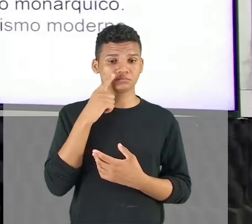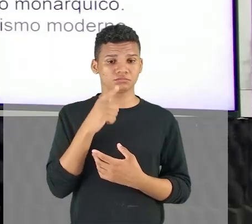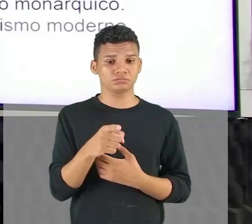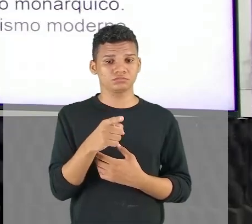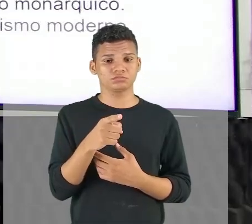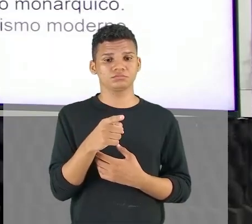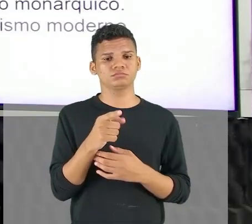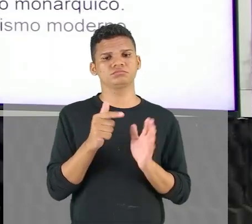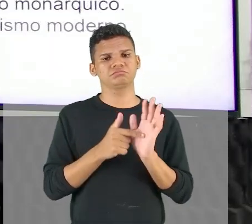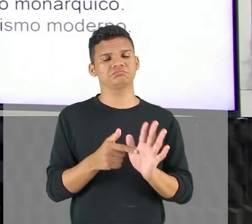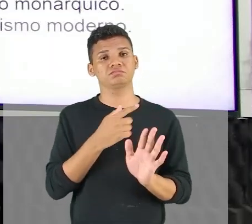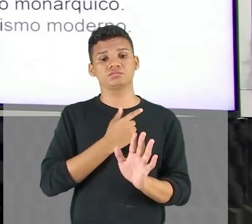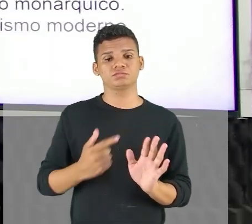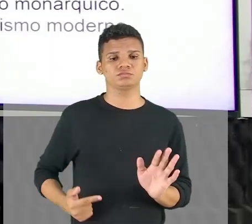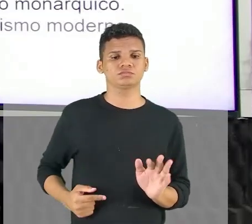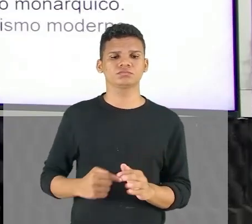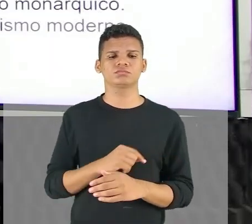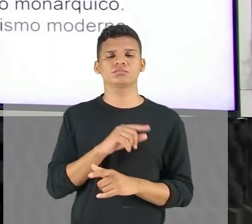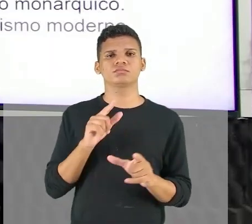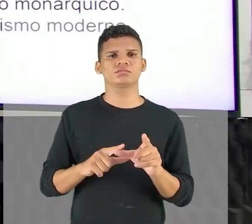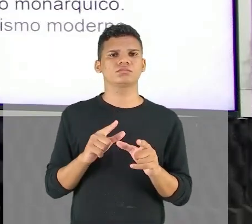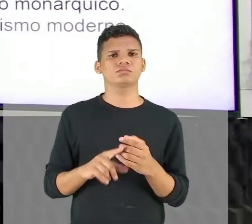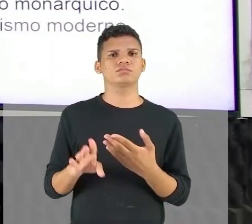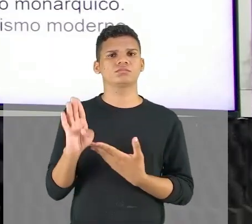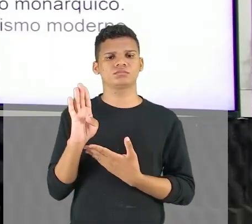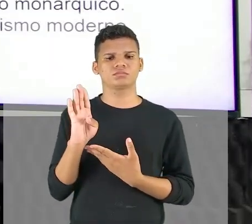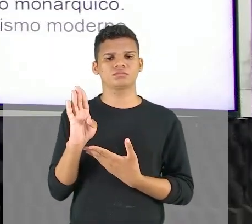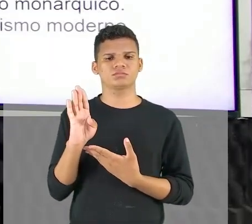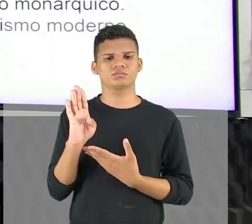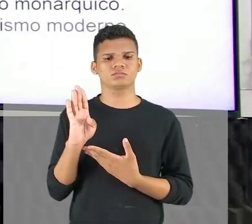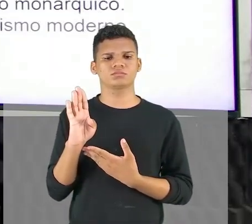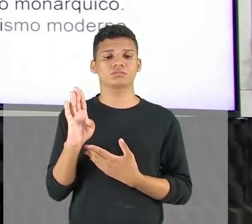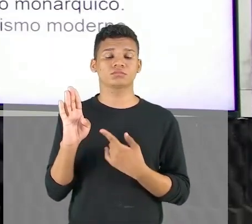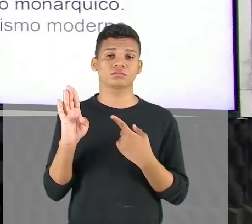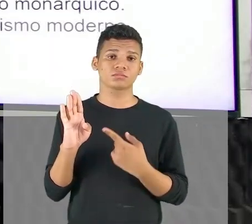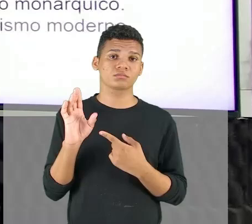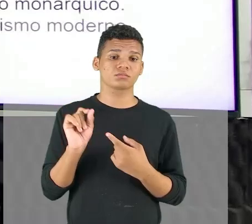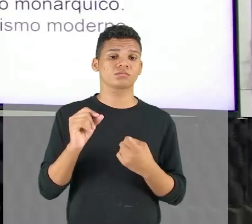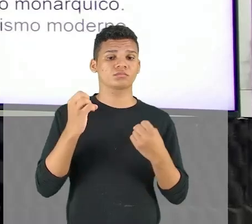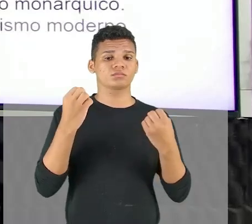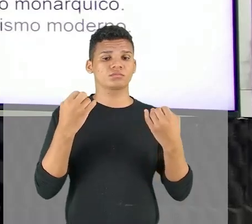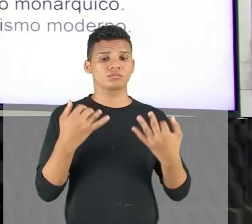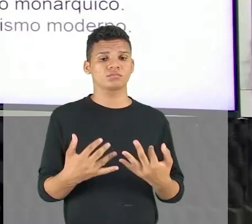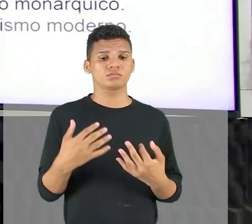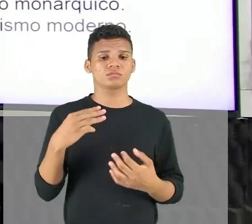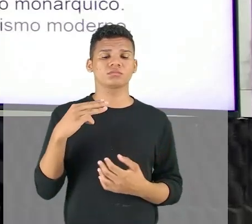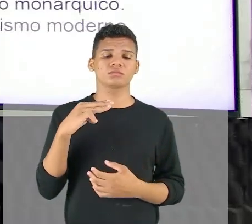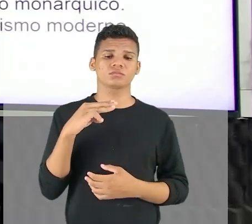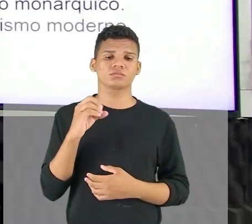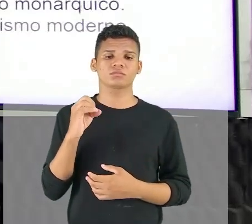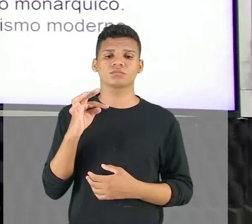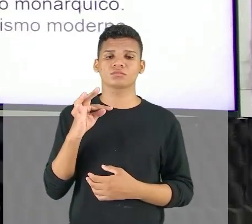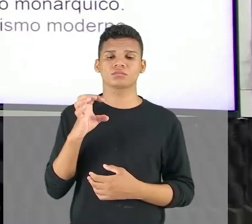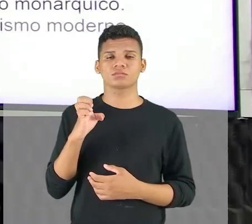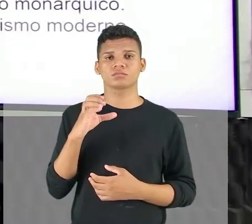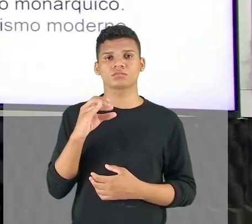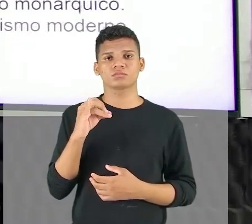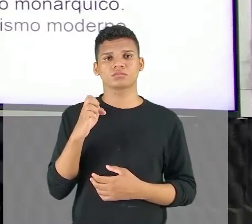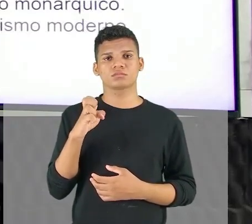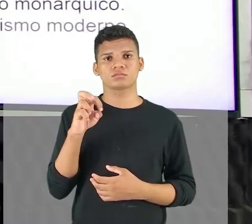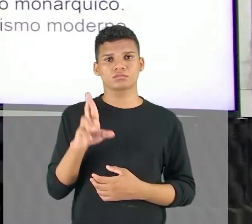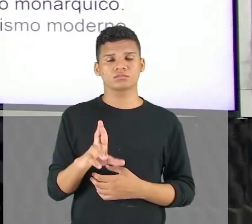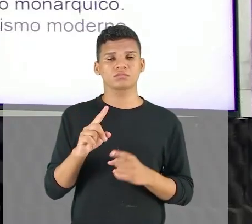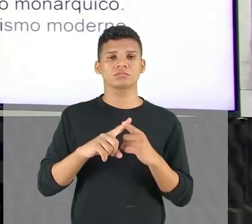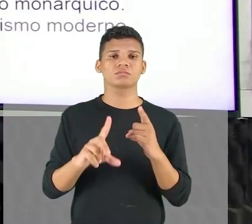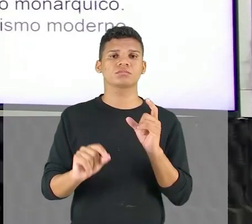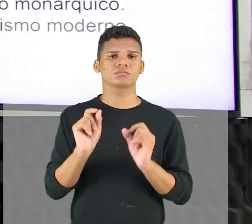né? Corrente tripartite dos poderes, quem fala da corrente tripartite é o Montesquieu, que vai